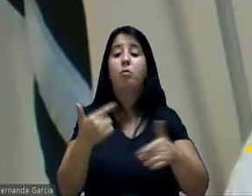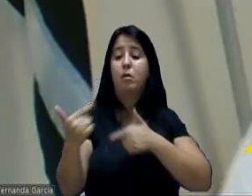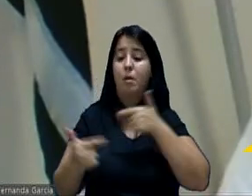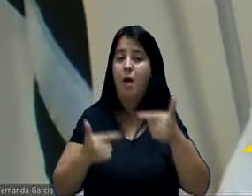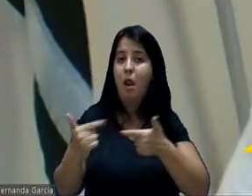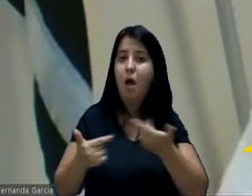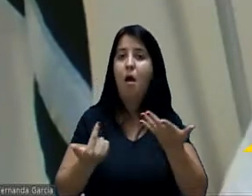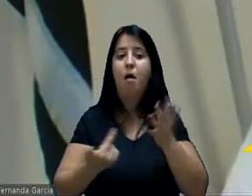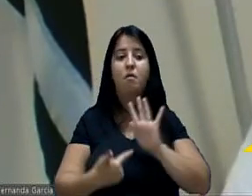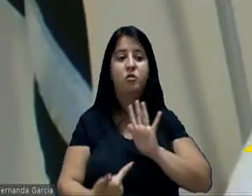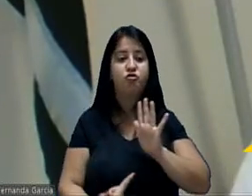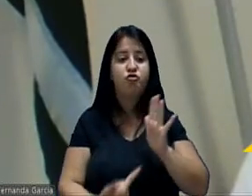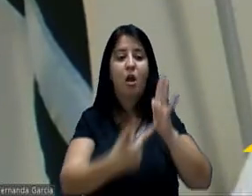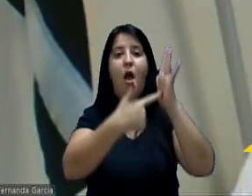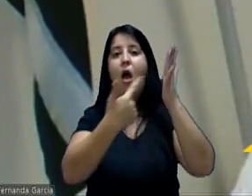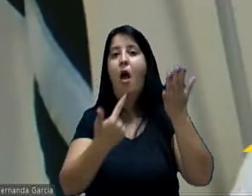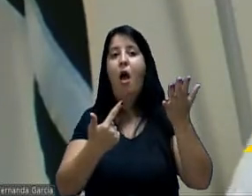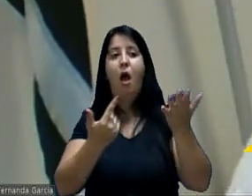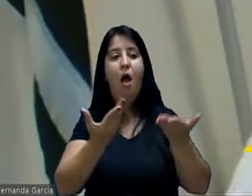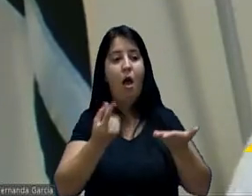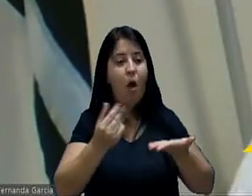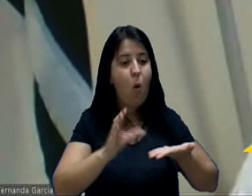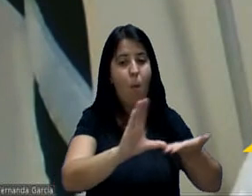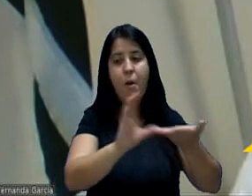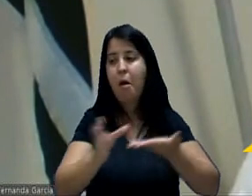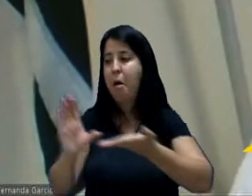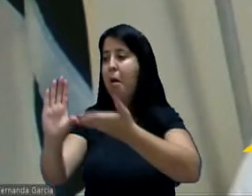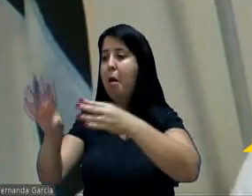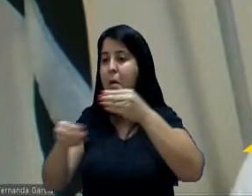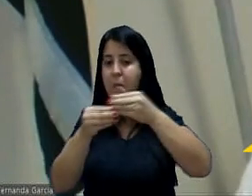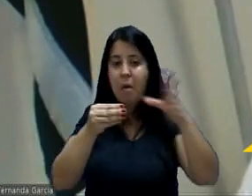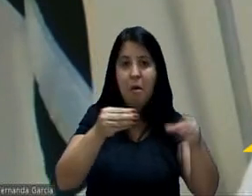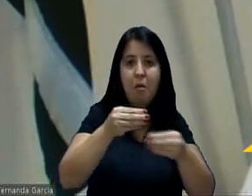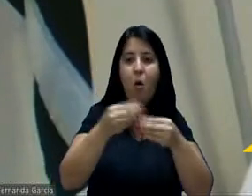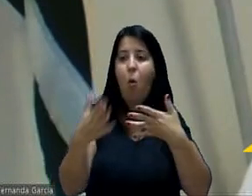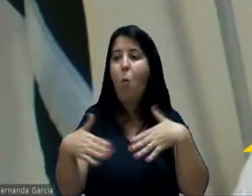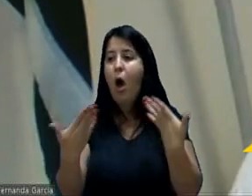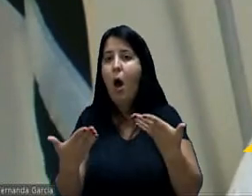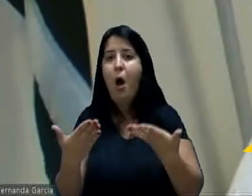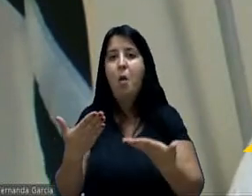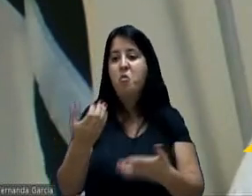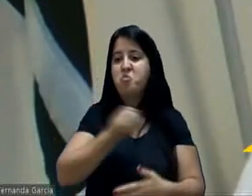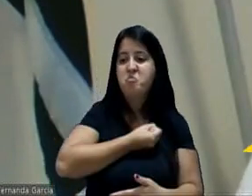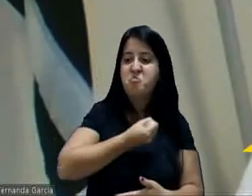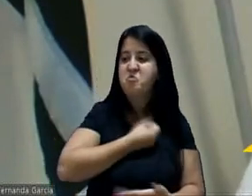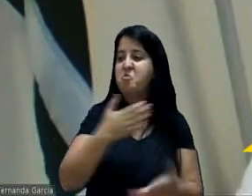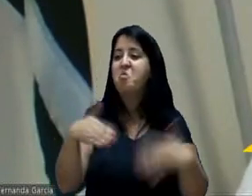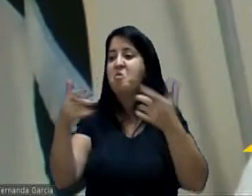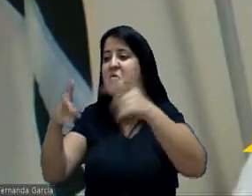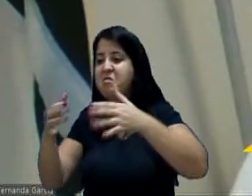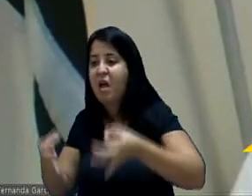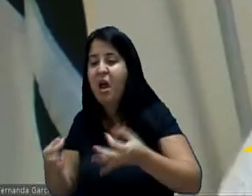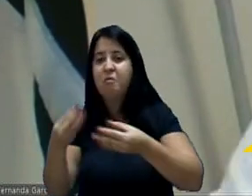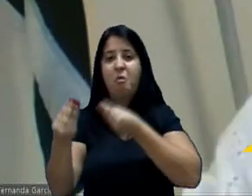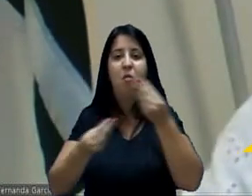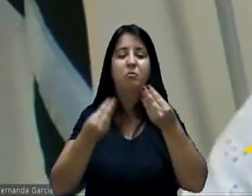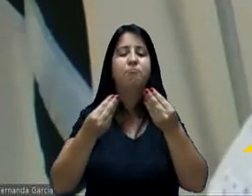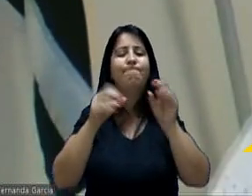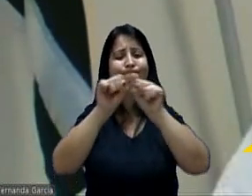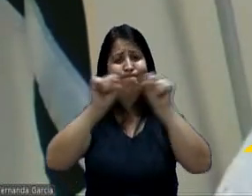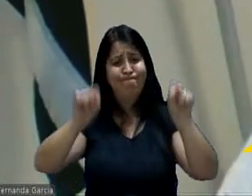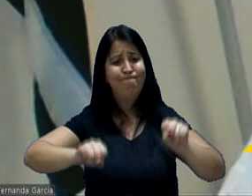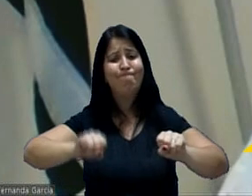indicar emendas? Código, local correto, tem toda uma estrutura que a gente